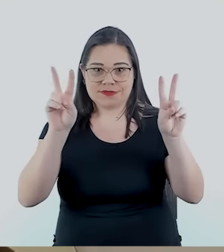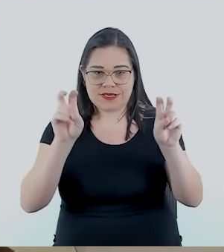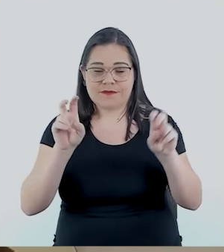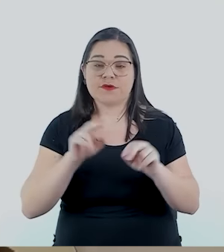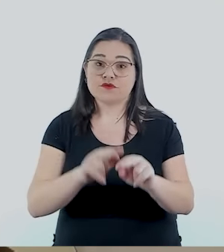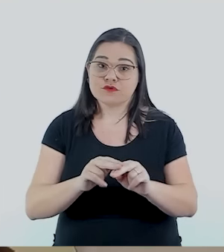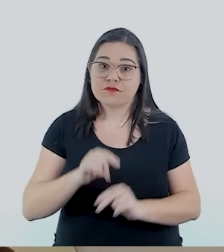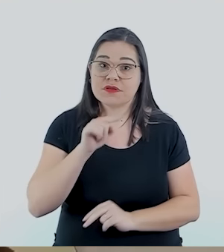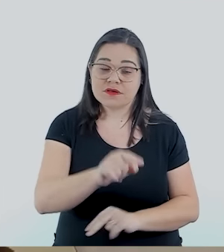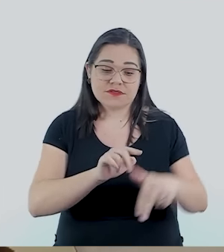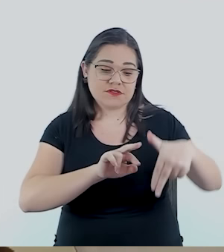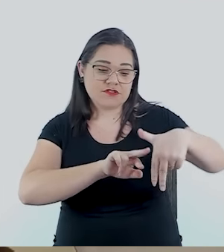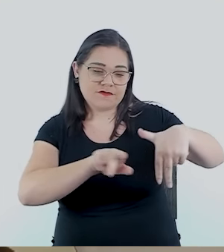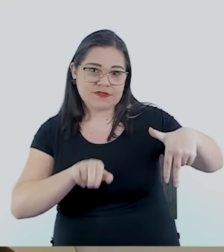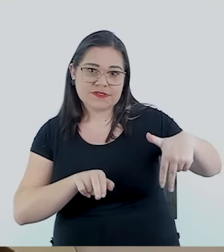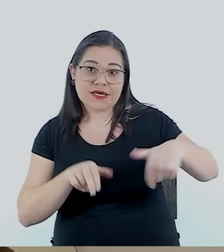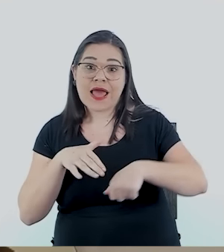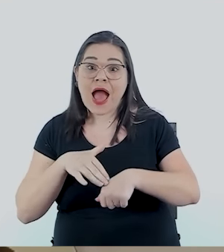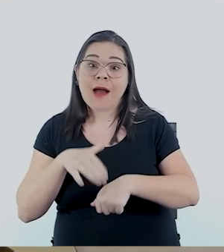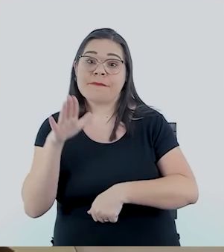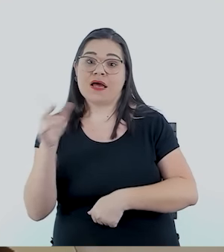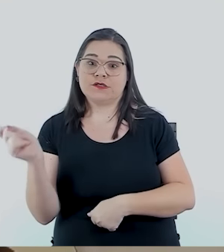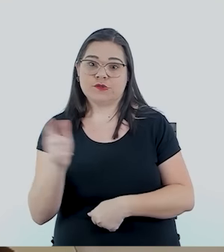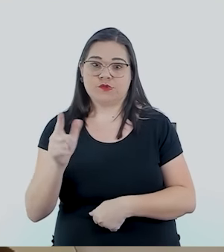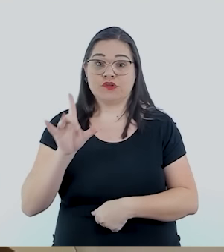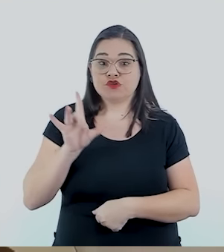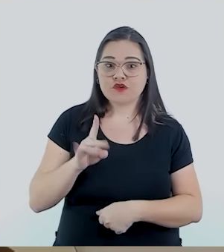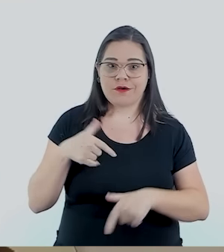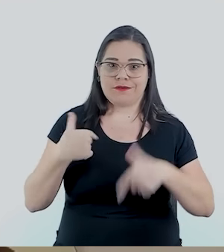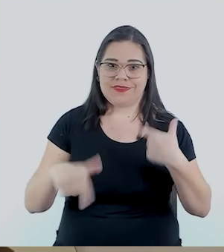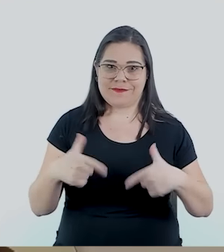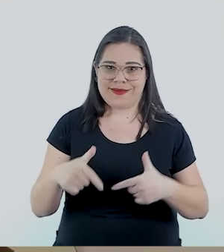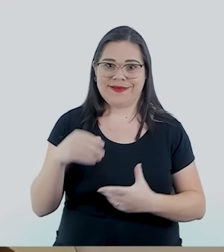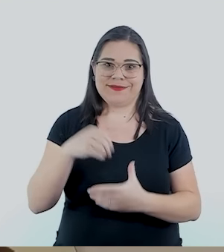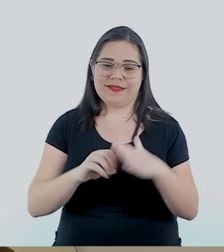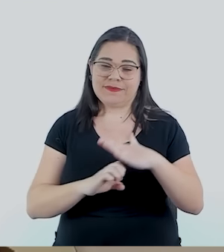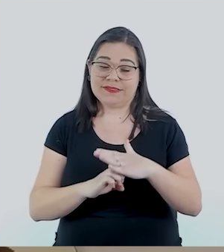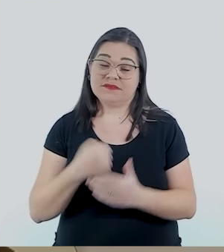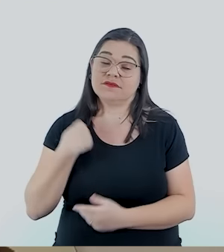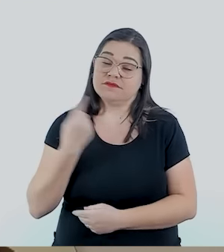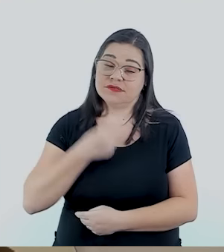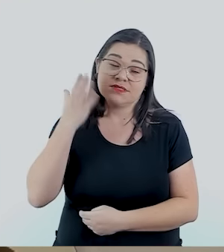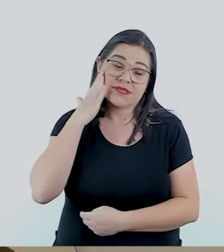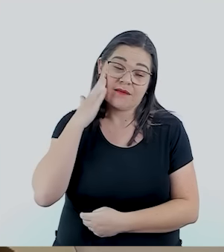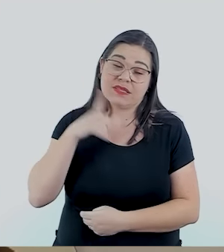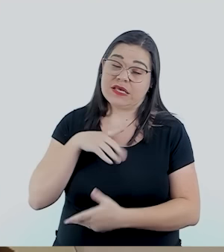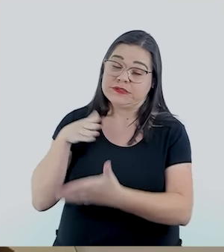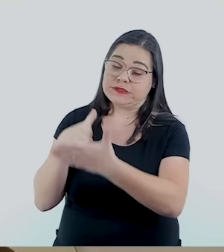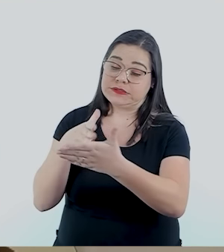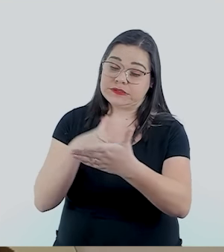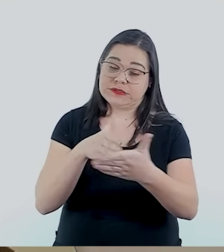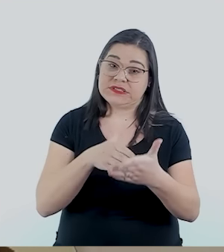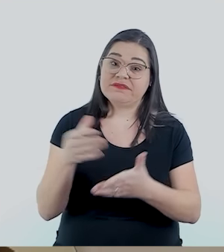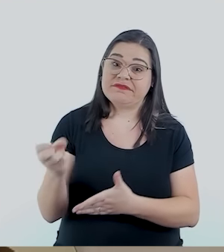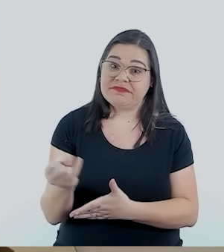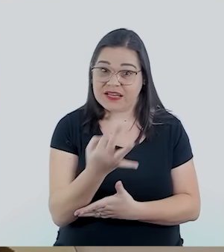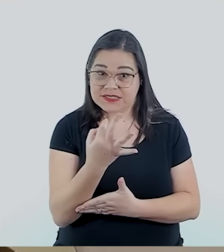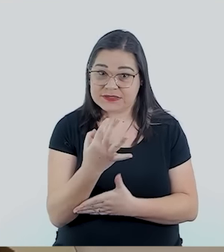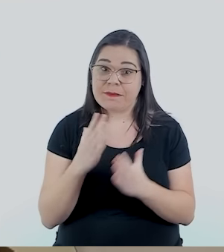diversidade além da função que ela exerce né então a gente sabe que tem várias Barreiras aí para pela frente mas a questão é que hoje é